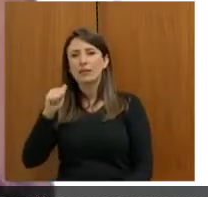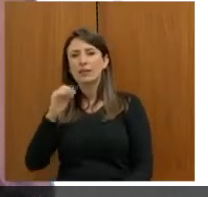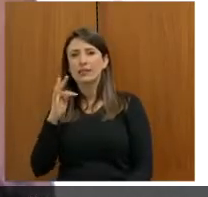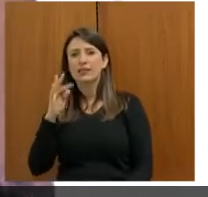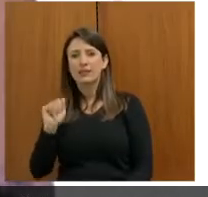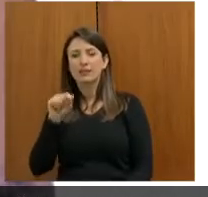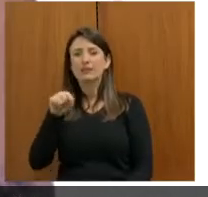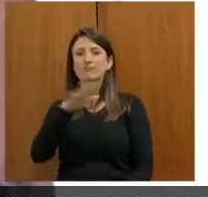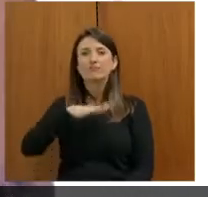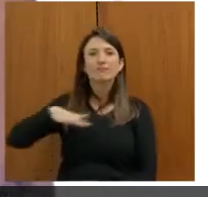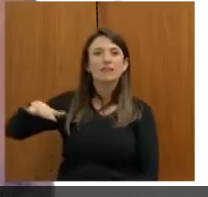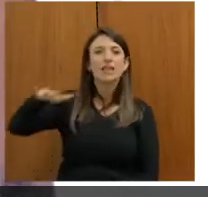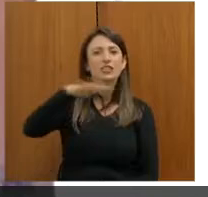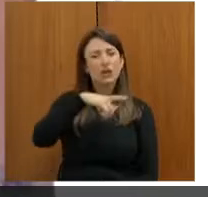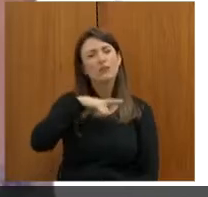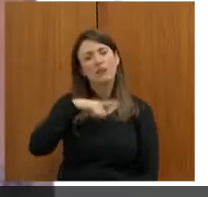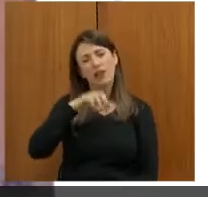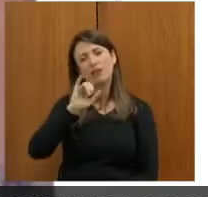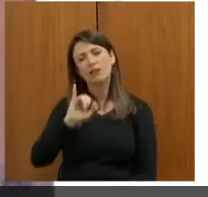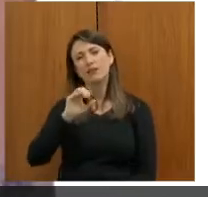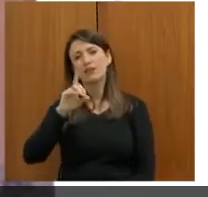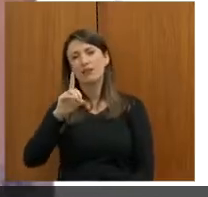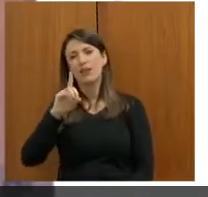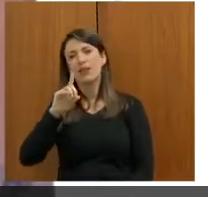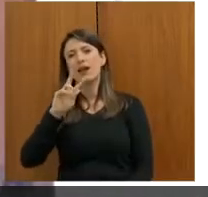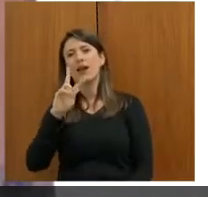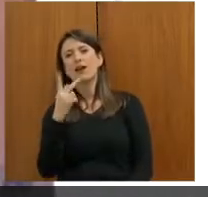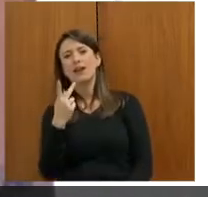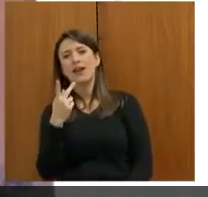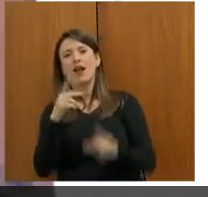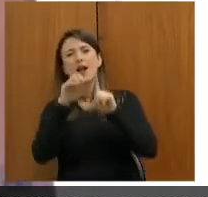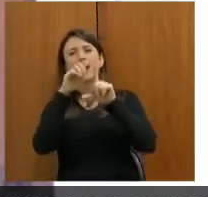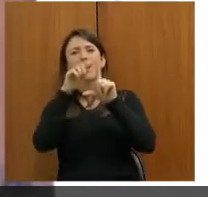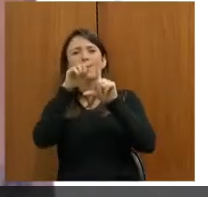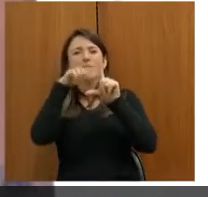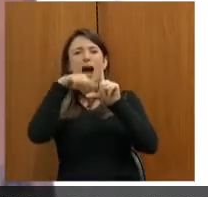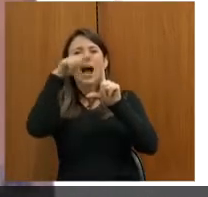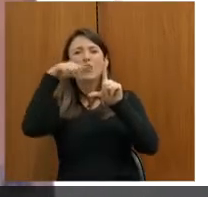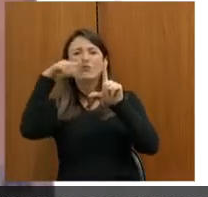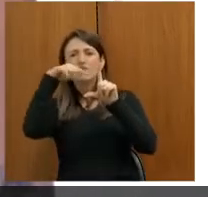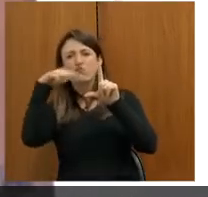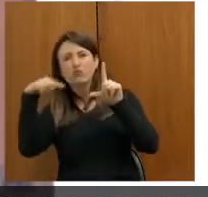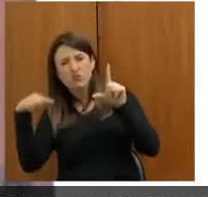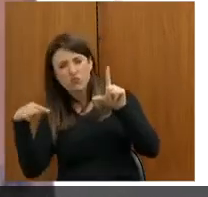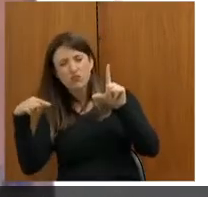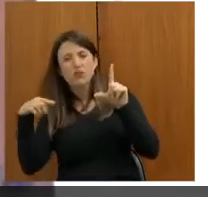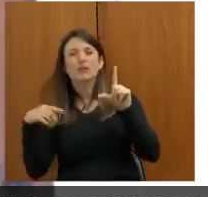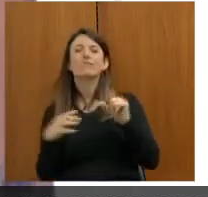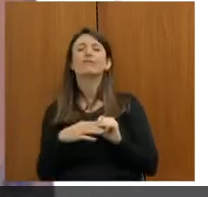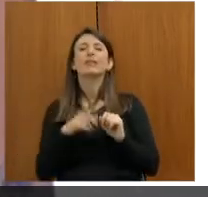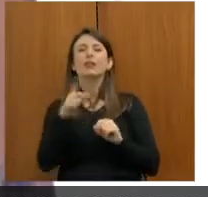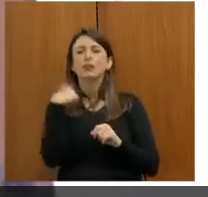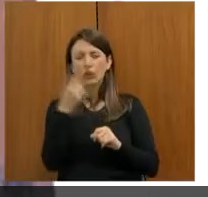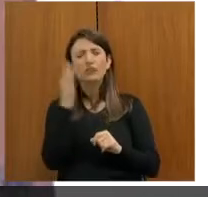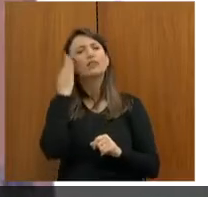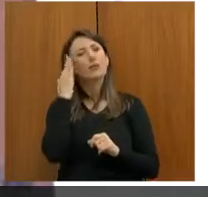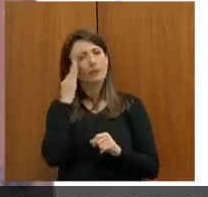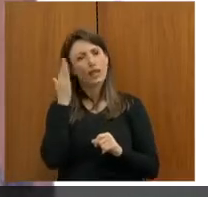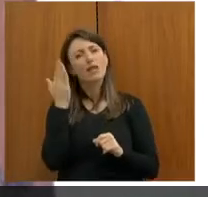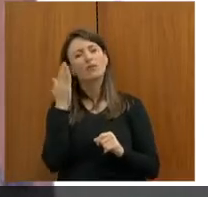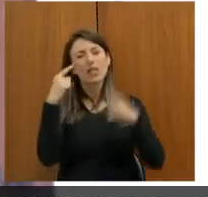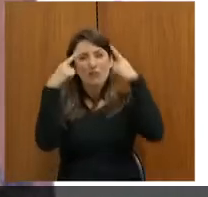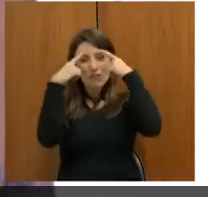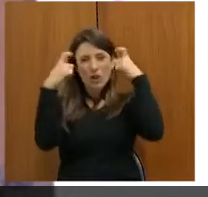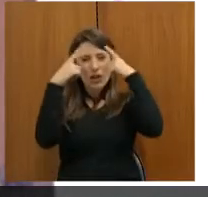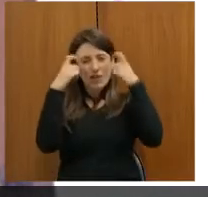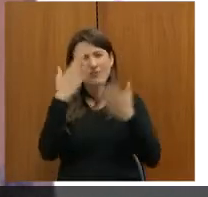e tem o IDH baixo né não é o pH alto e a gente percebe que a gente tá muito bem que a violência não